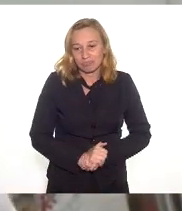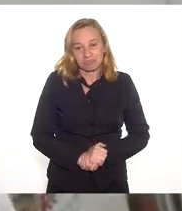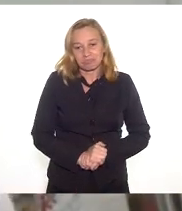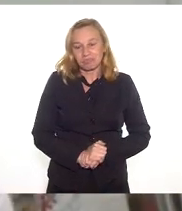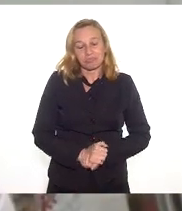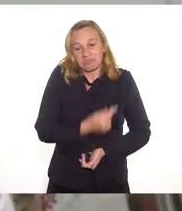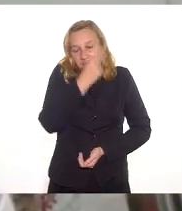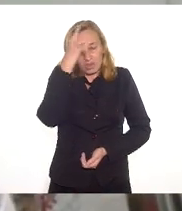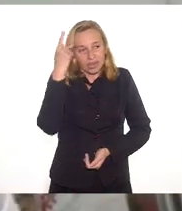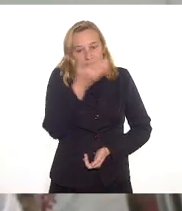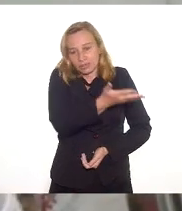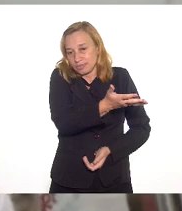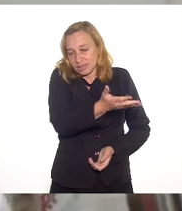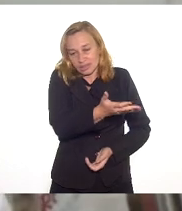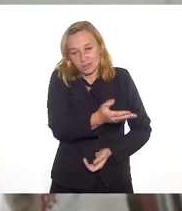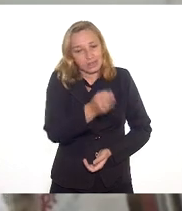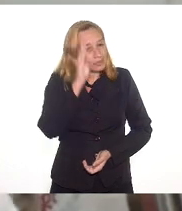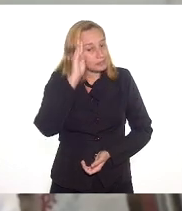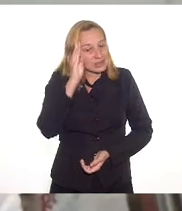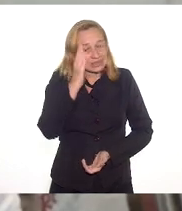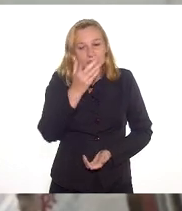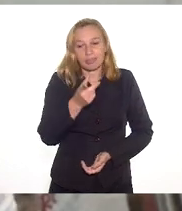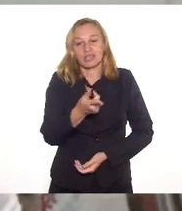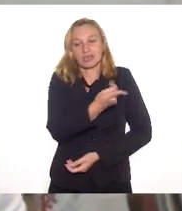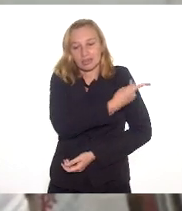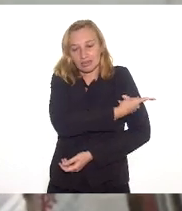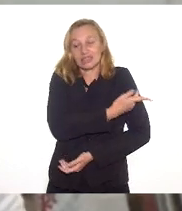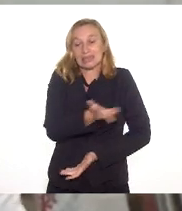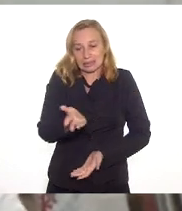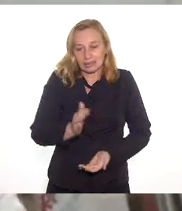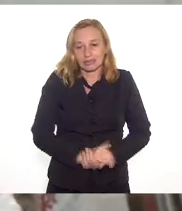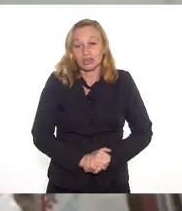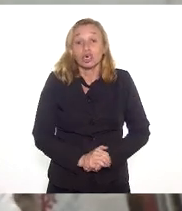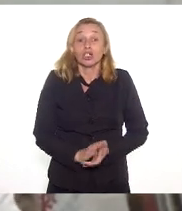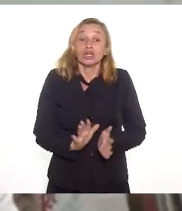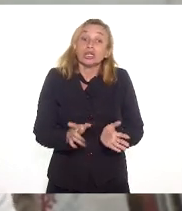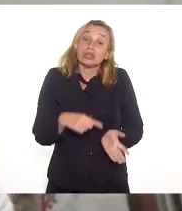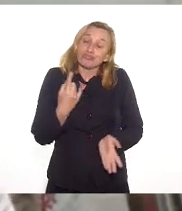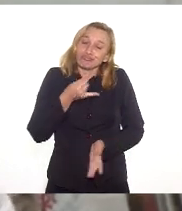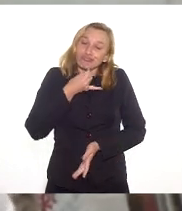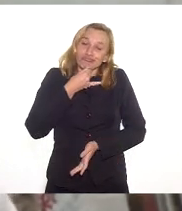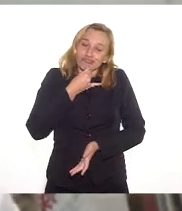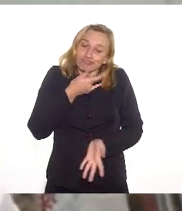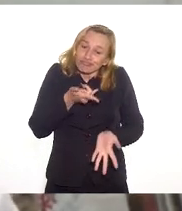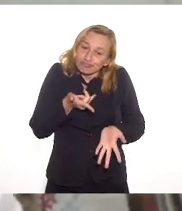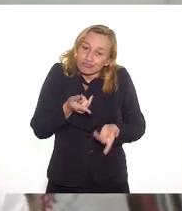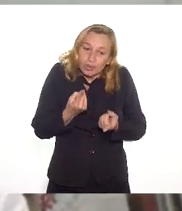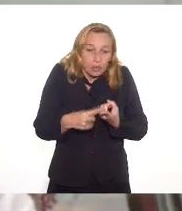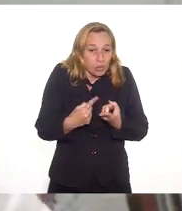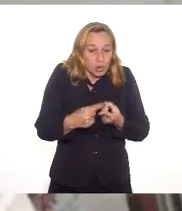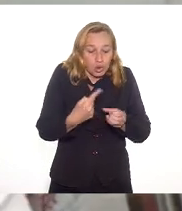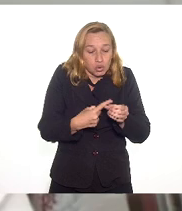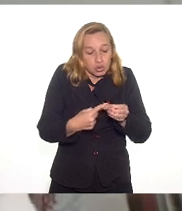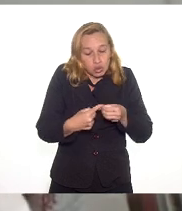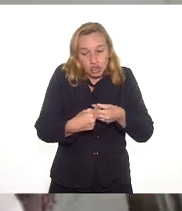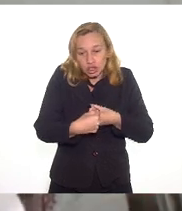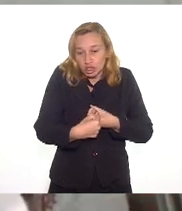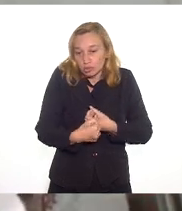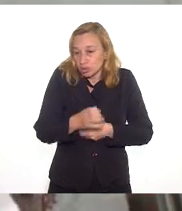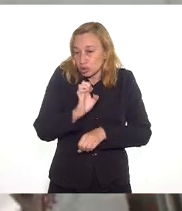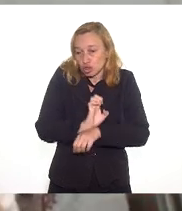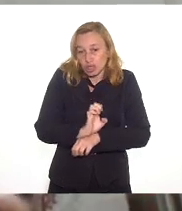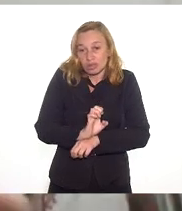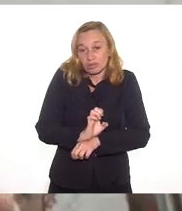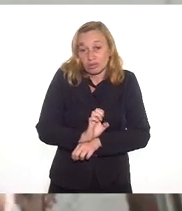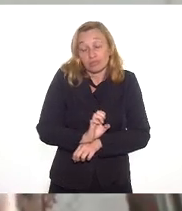essas pessoas, essas prioridades nas vacinações. E a gente fica muito triste com isso, porque os municípios, os estados,